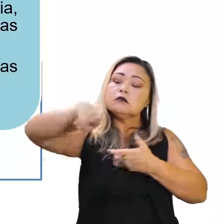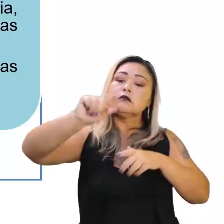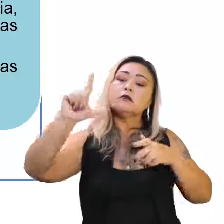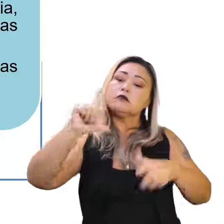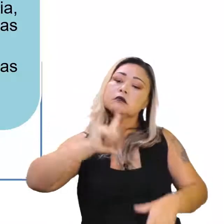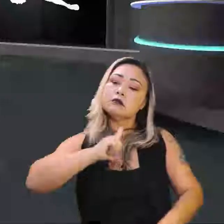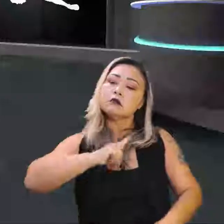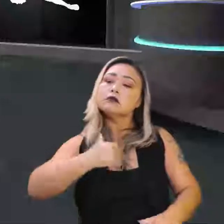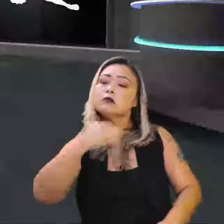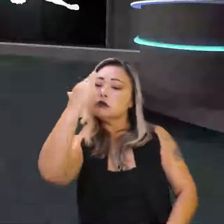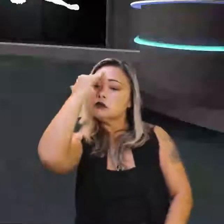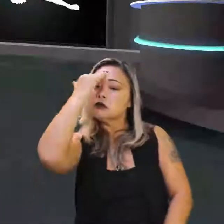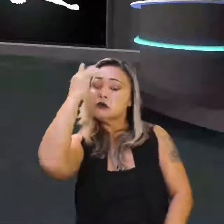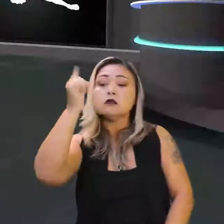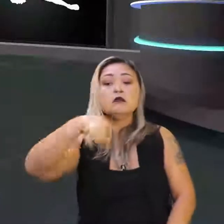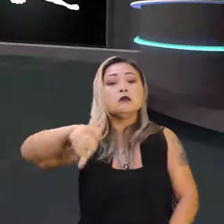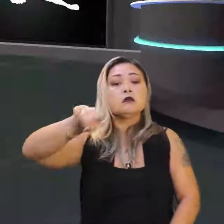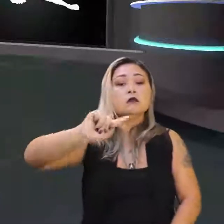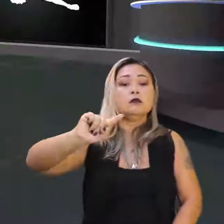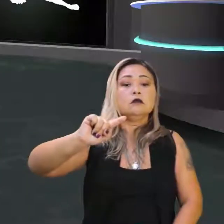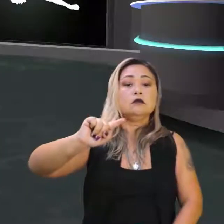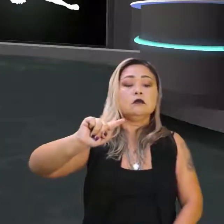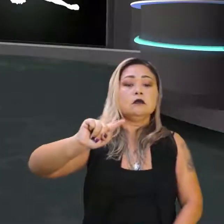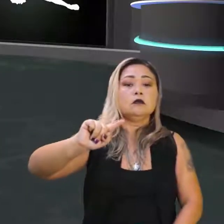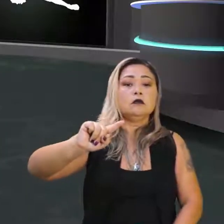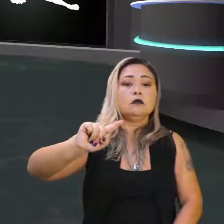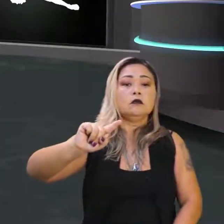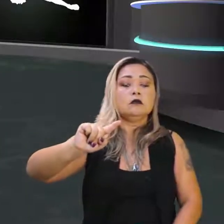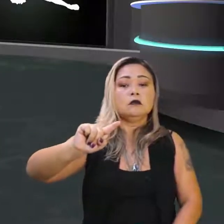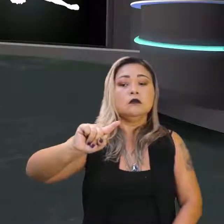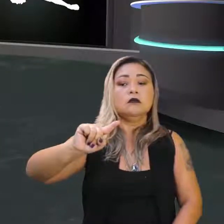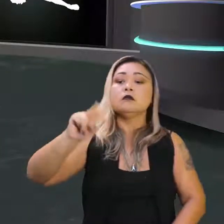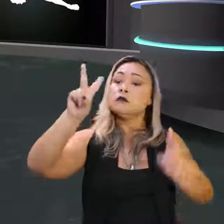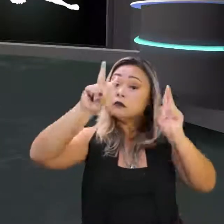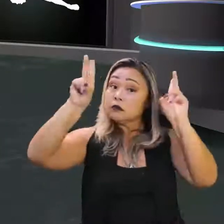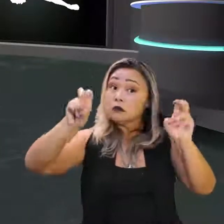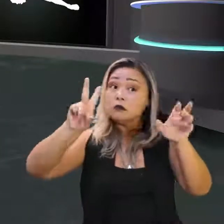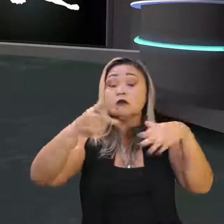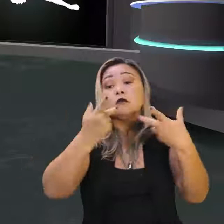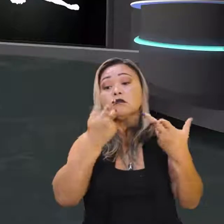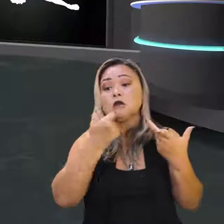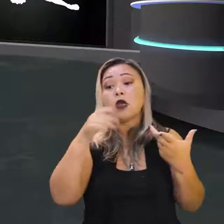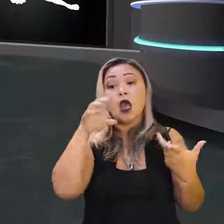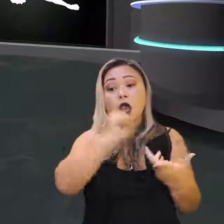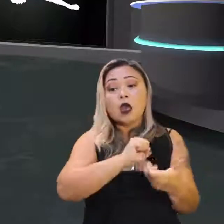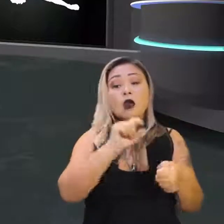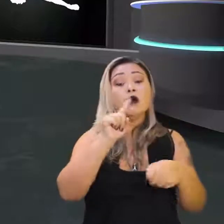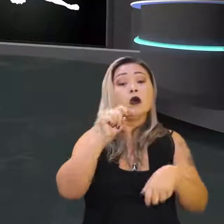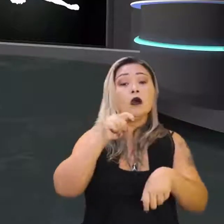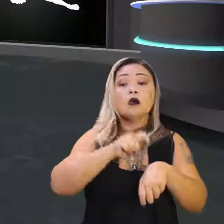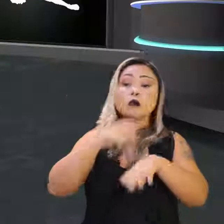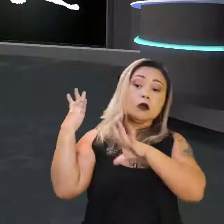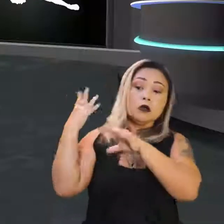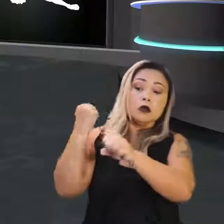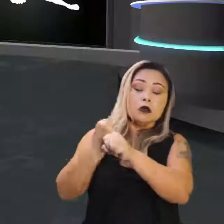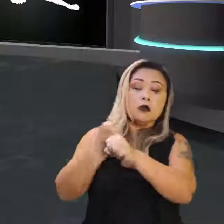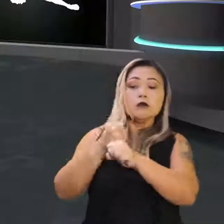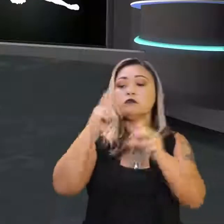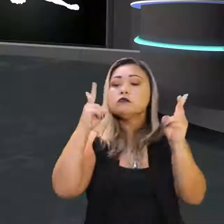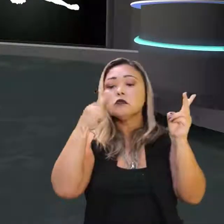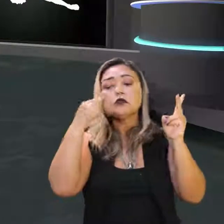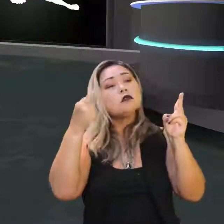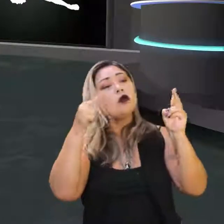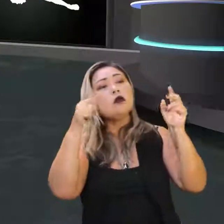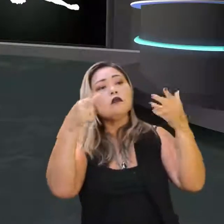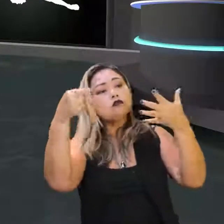tenham compreendido aí esses temas. Falamos um pouquinho rápido porque é só revisão, é só